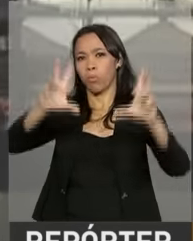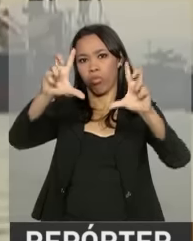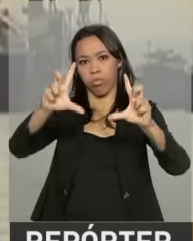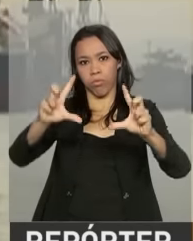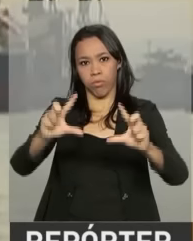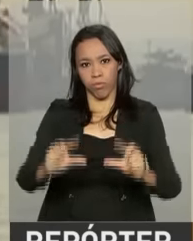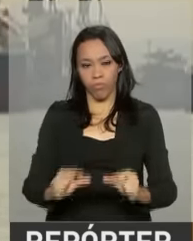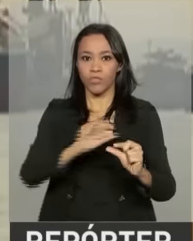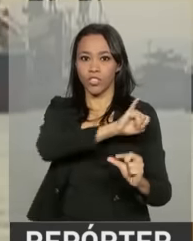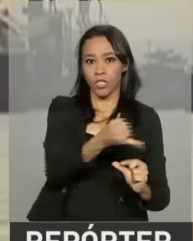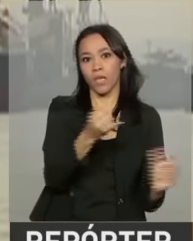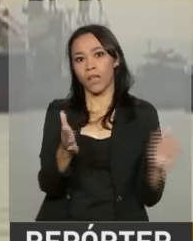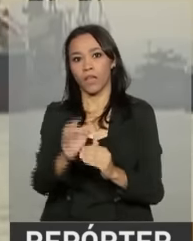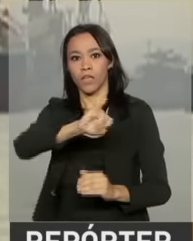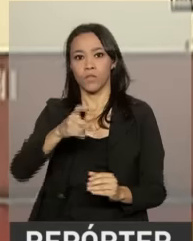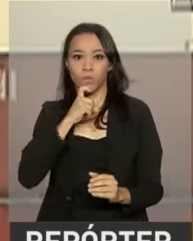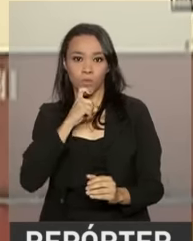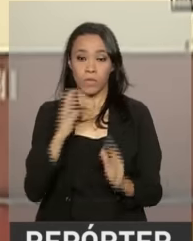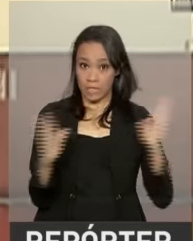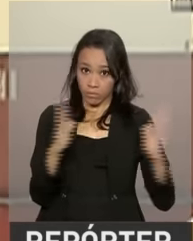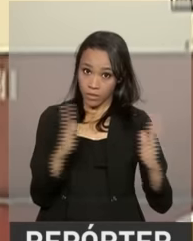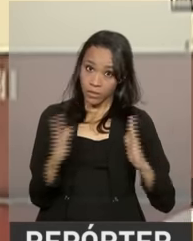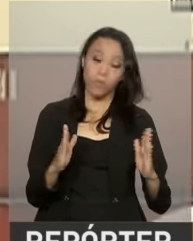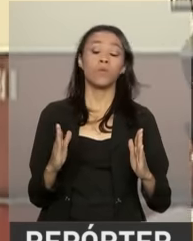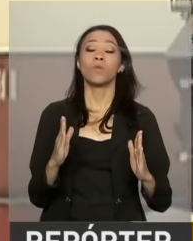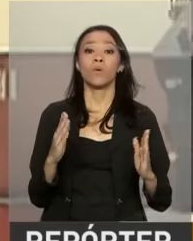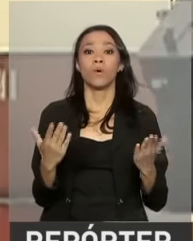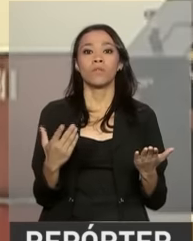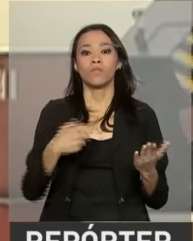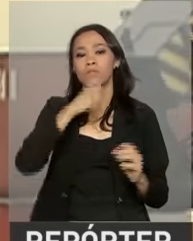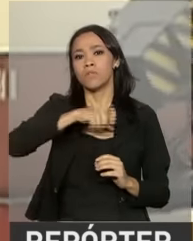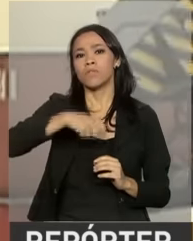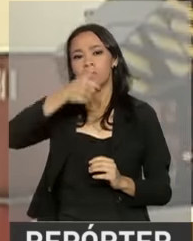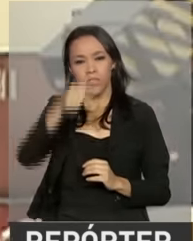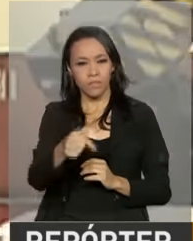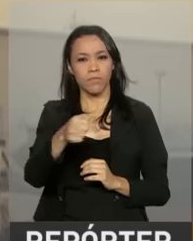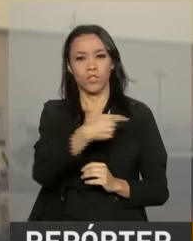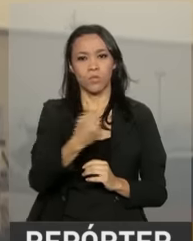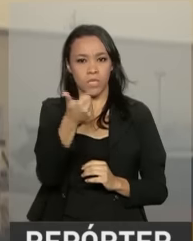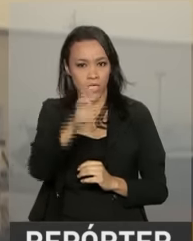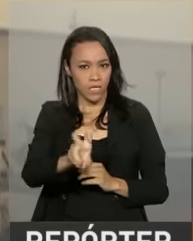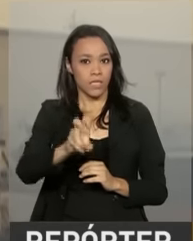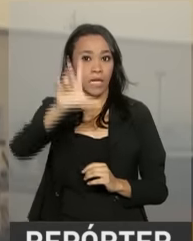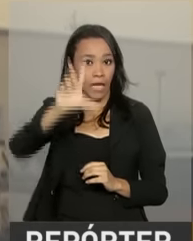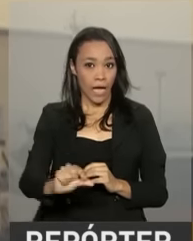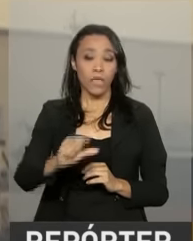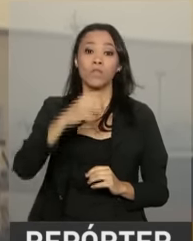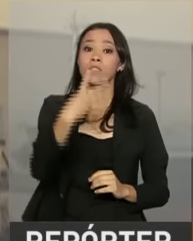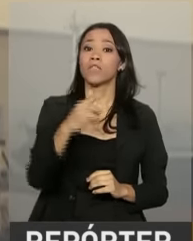julho o total recolhido no período comparado Aos sete primeiros meses de 2015 caiu